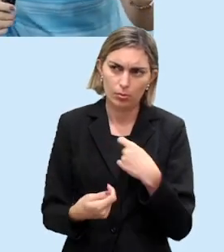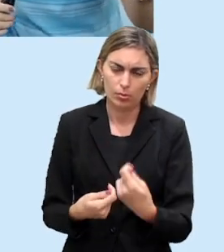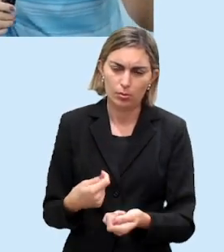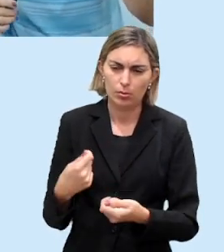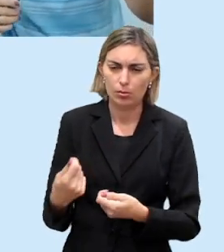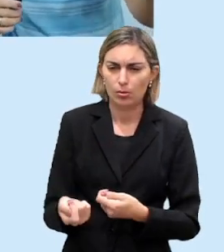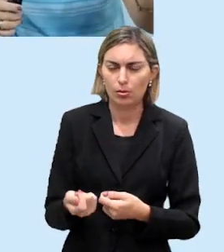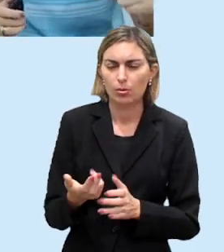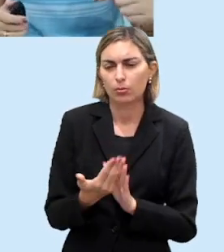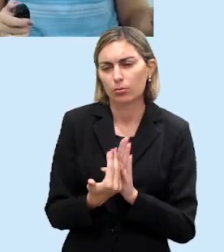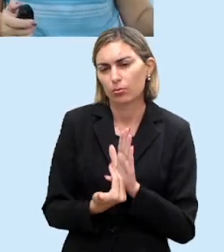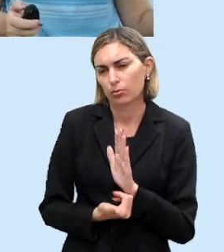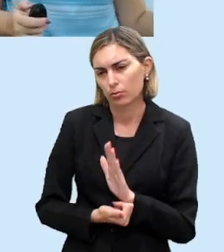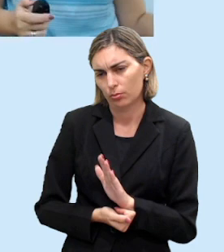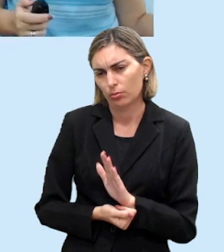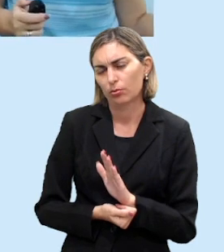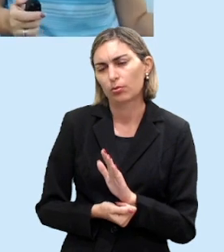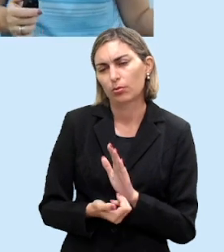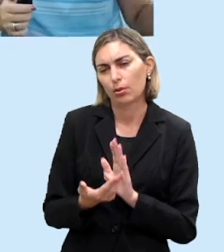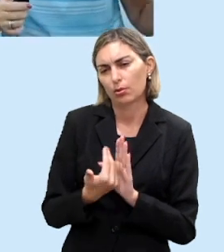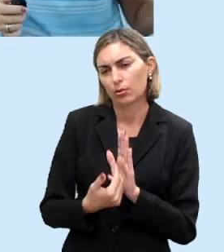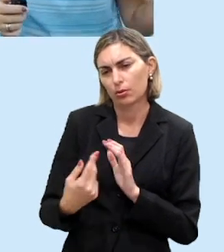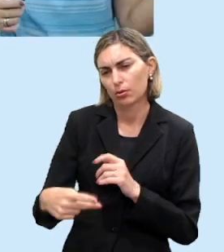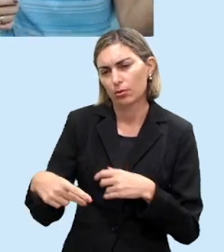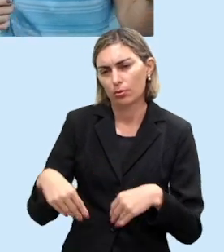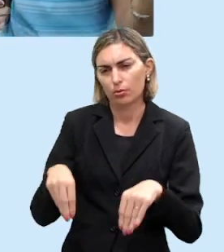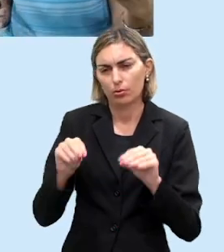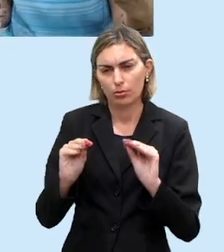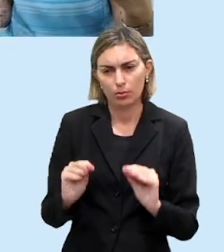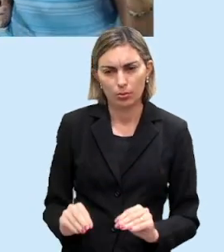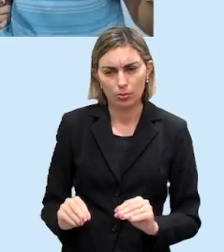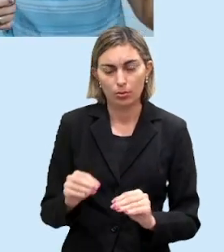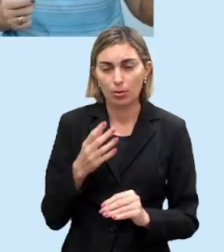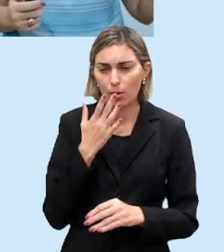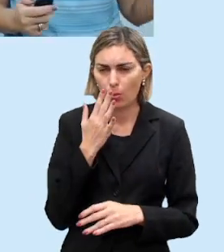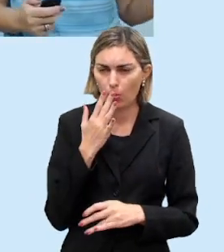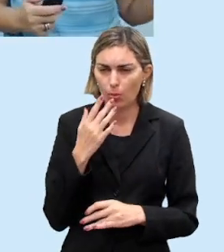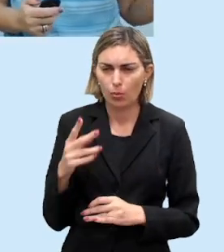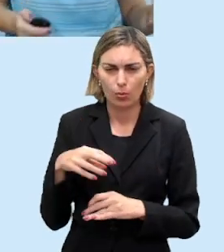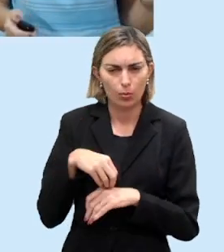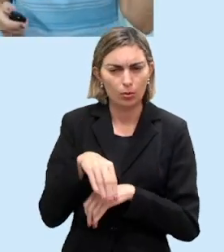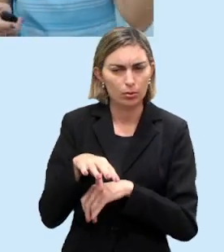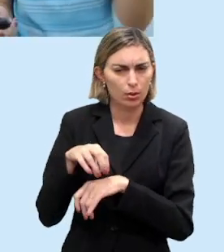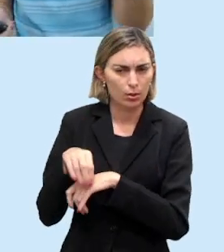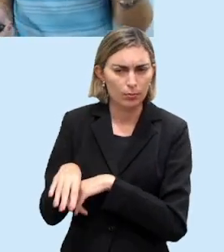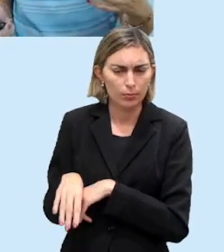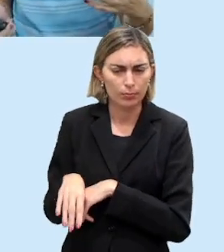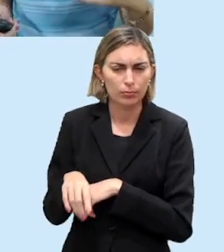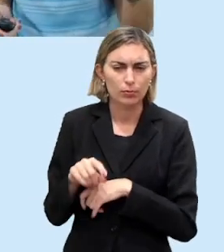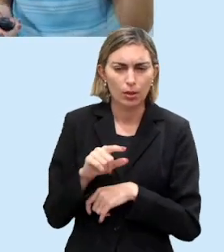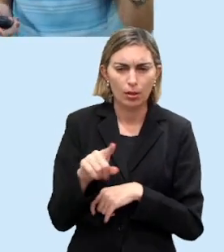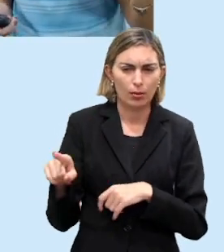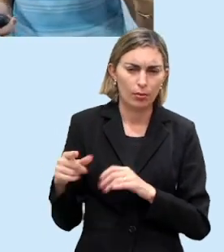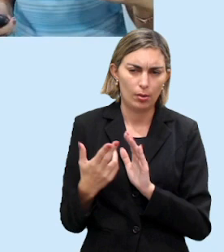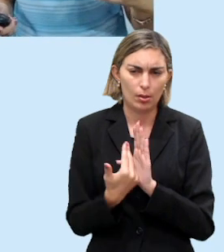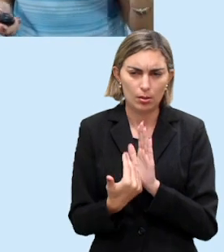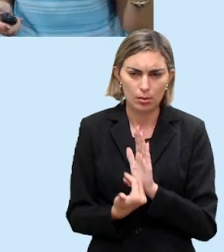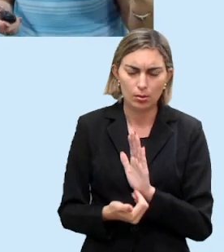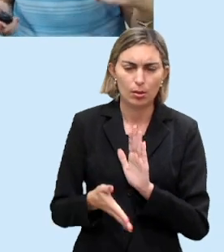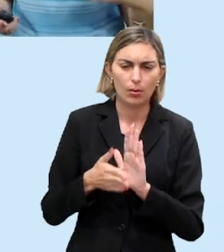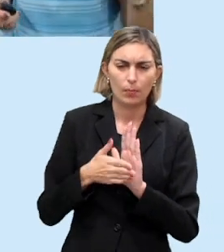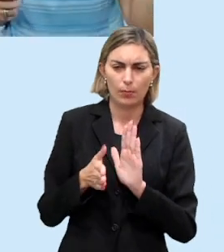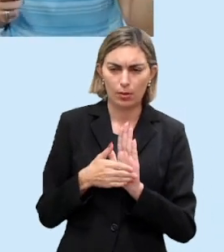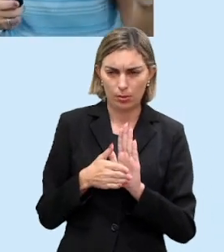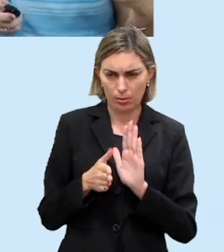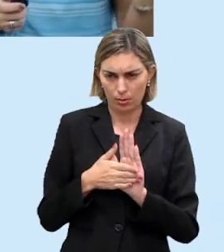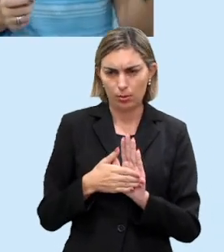no design, no desenho daquele tapete. O que será que aquela cor está me transmitindo? Será que aquele desenho, aquela padronagem que tem